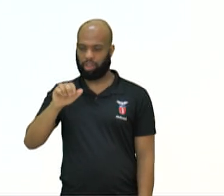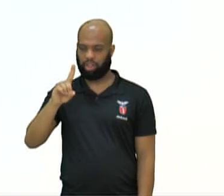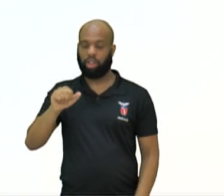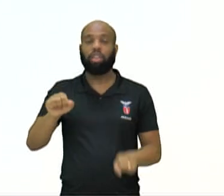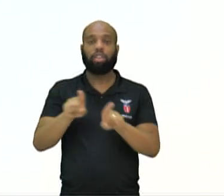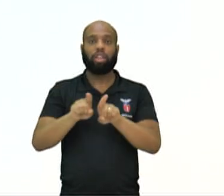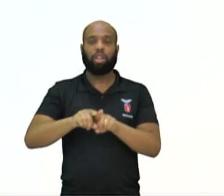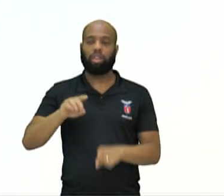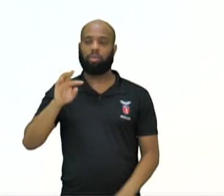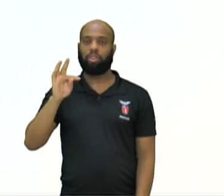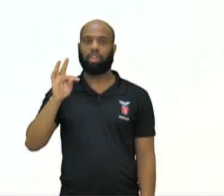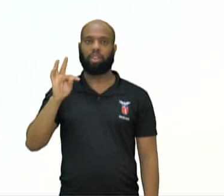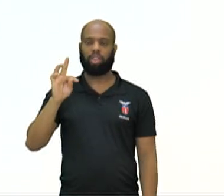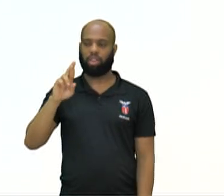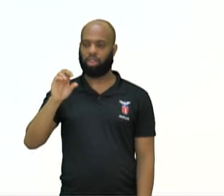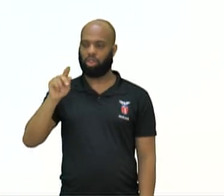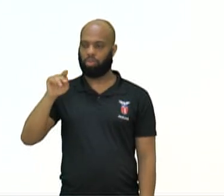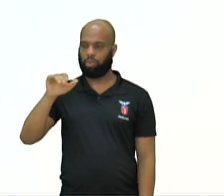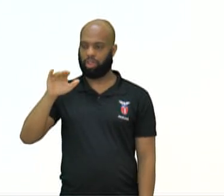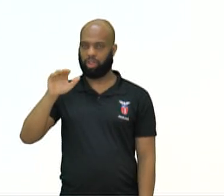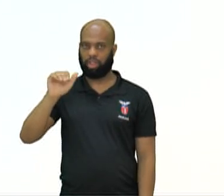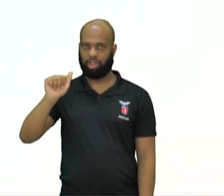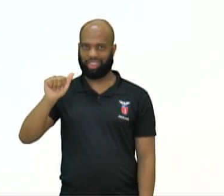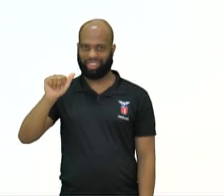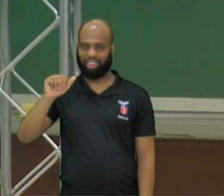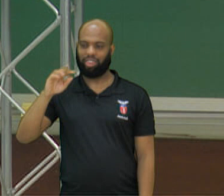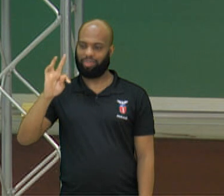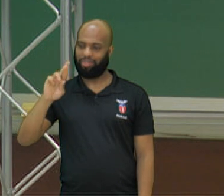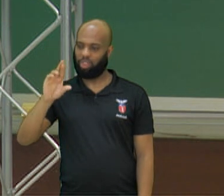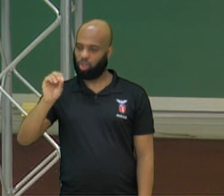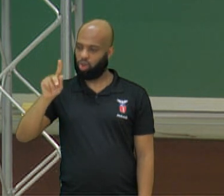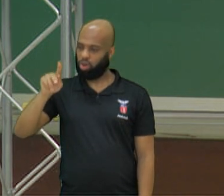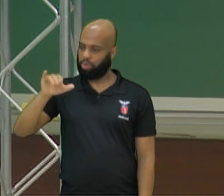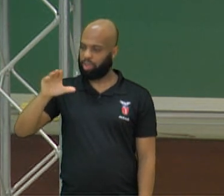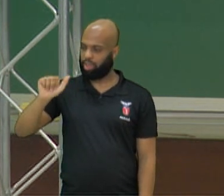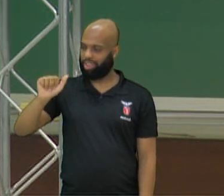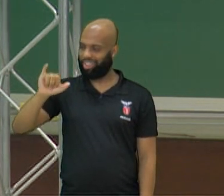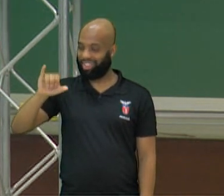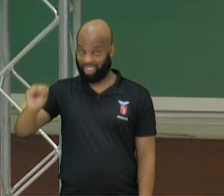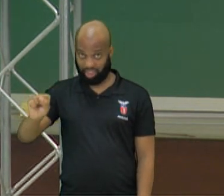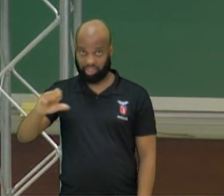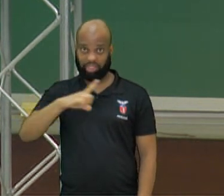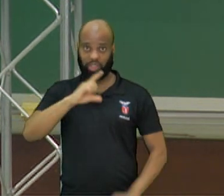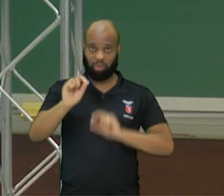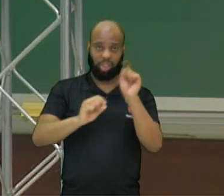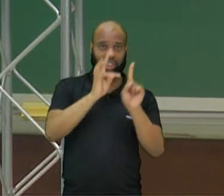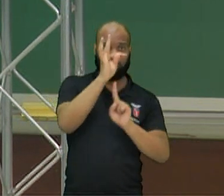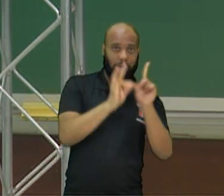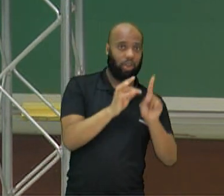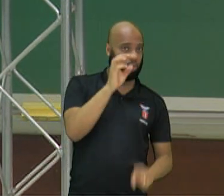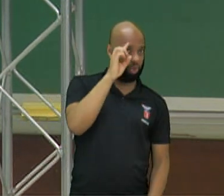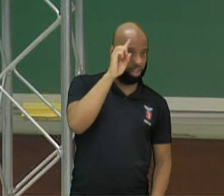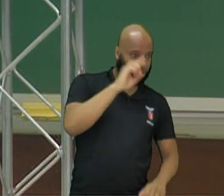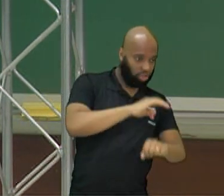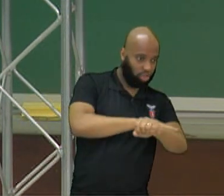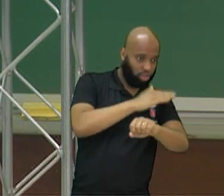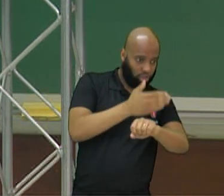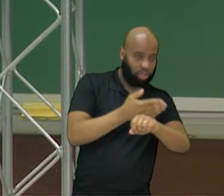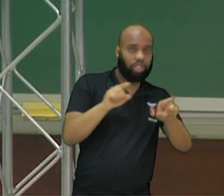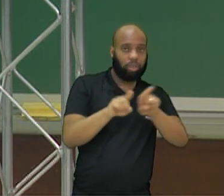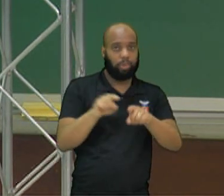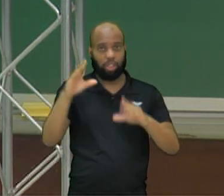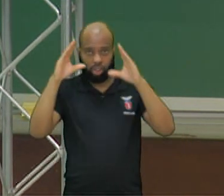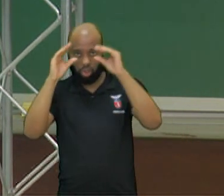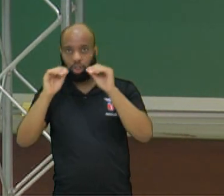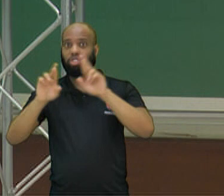com chuvas escassas e irregulares. Então a temperatura entre o dia e a noite ela é bastante